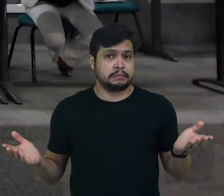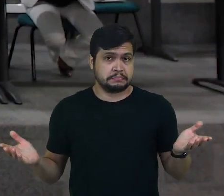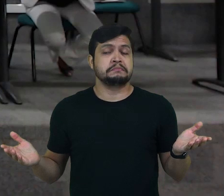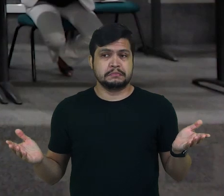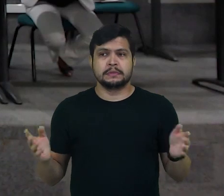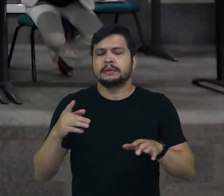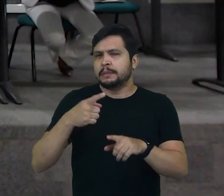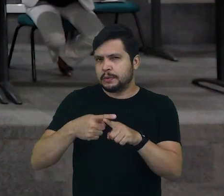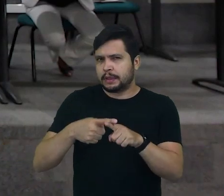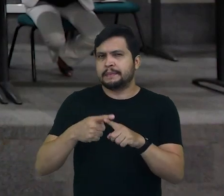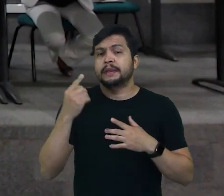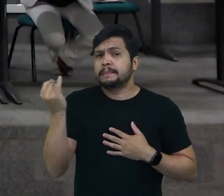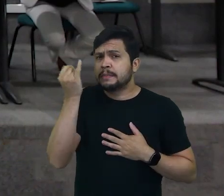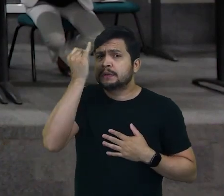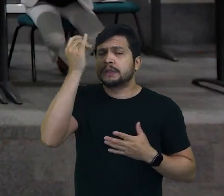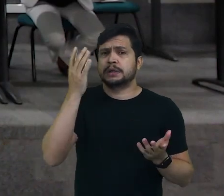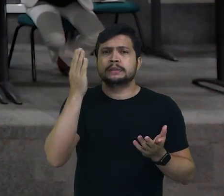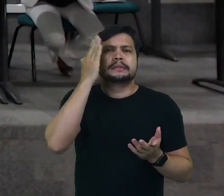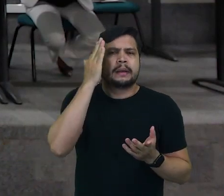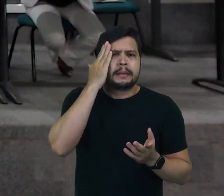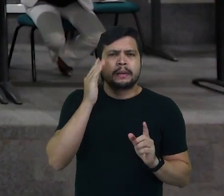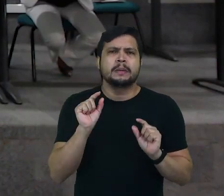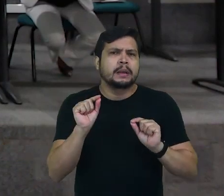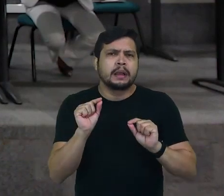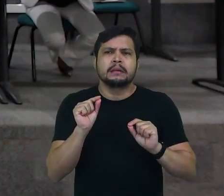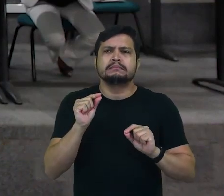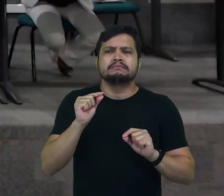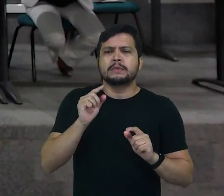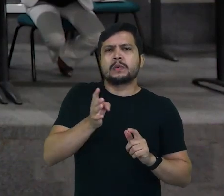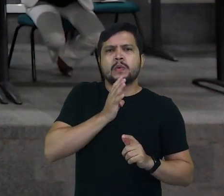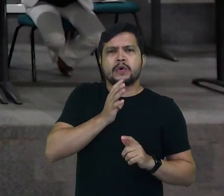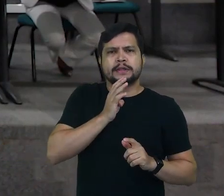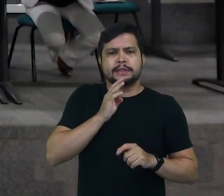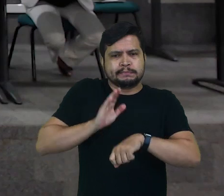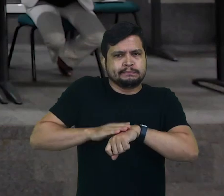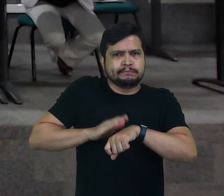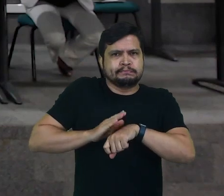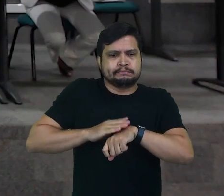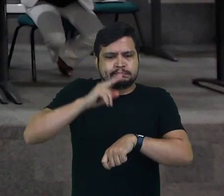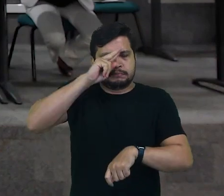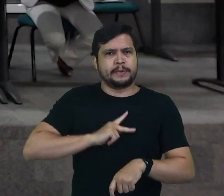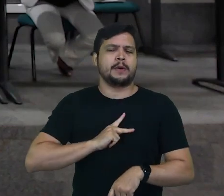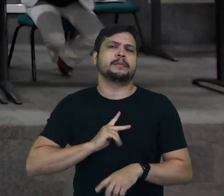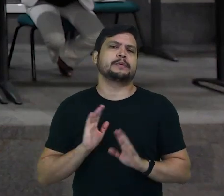pão? É importante a gente saber quem a gente é na fila do pão.